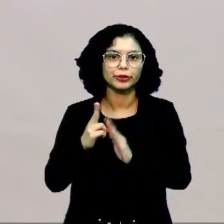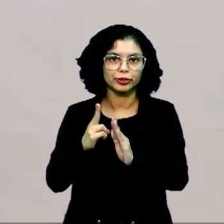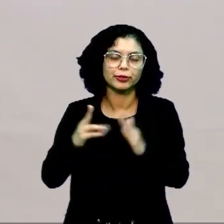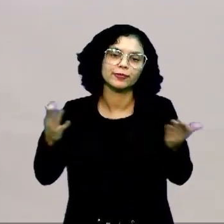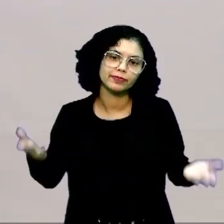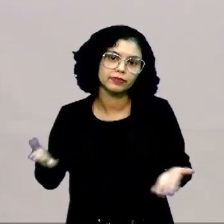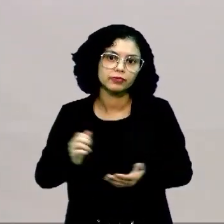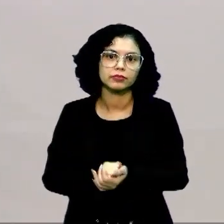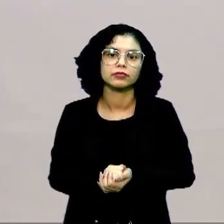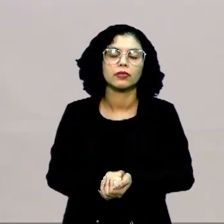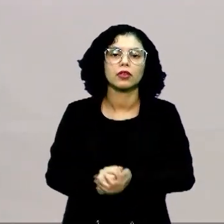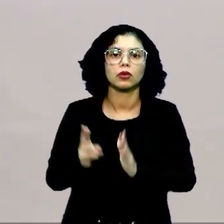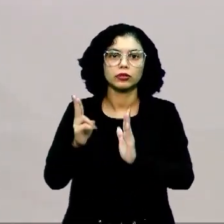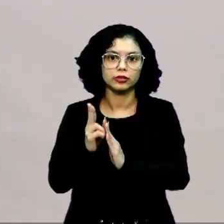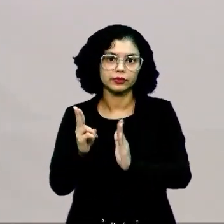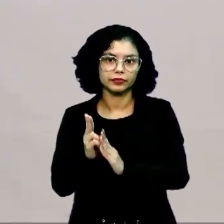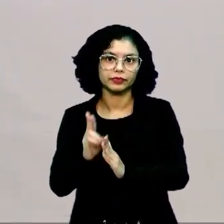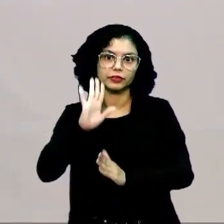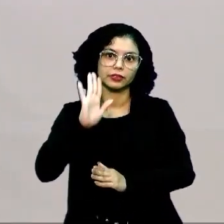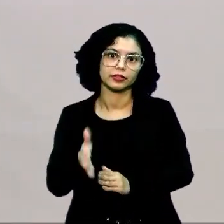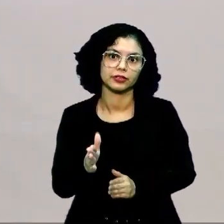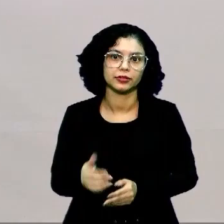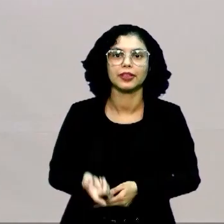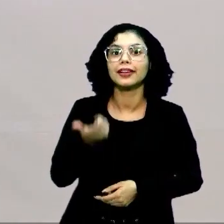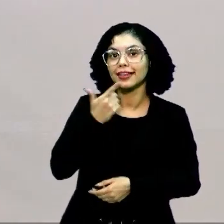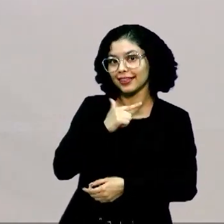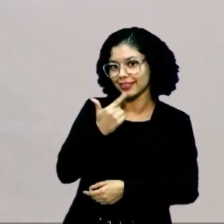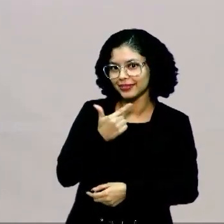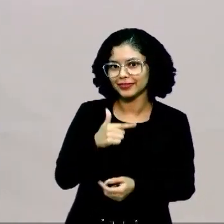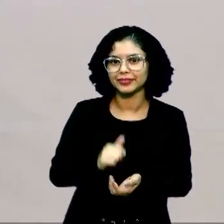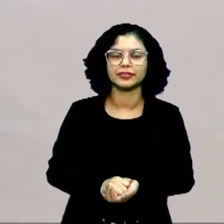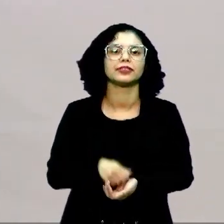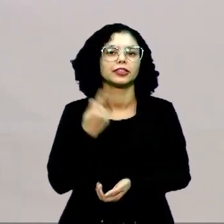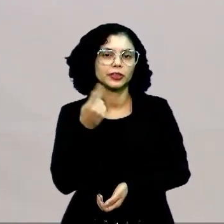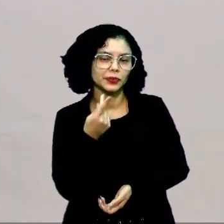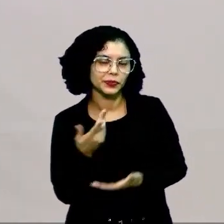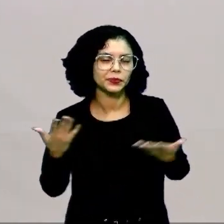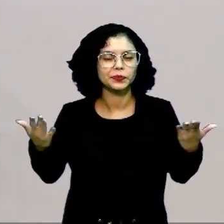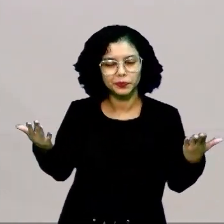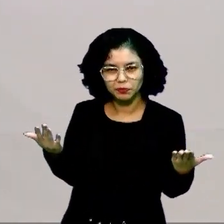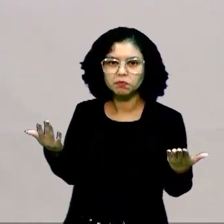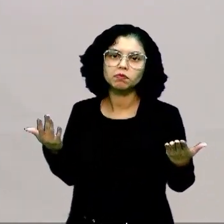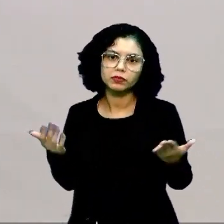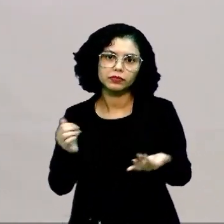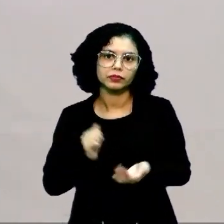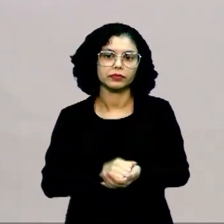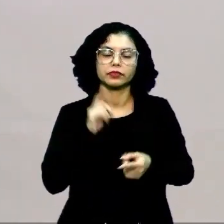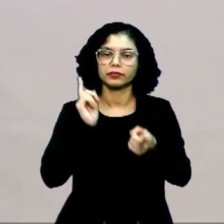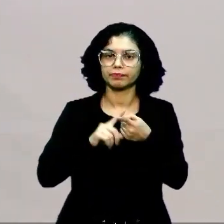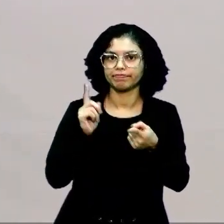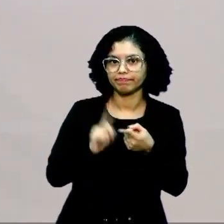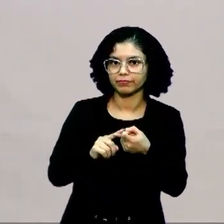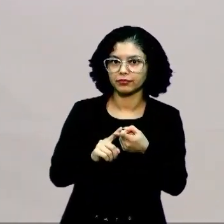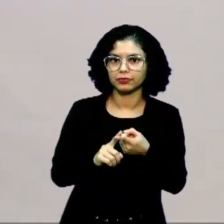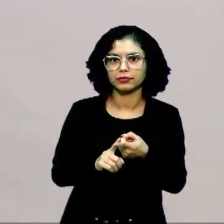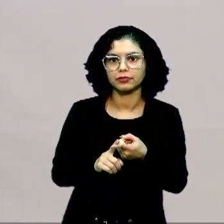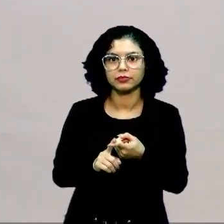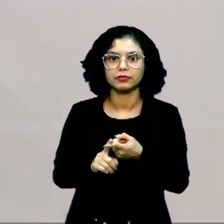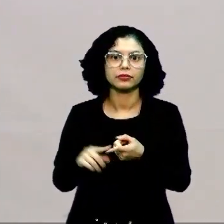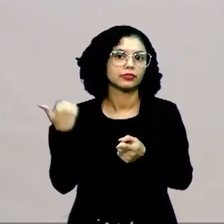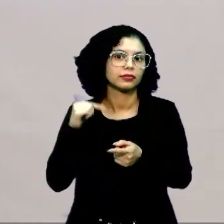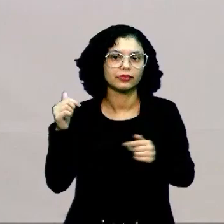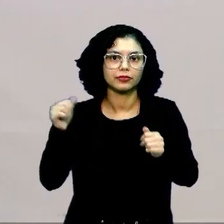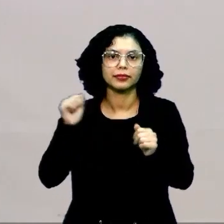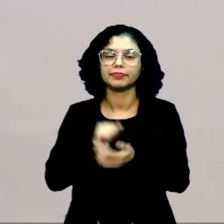indígenas, e os indígenas já rindo, debochando, digamos assim, porque não